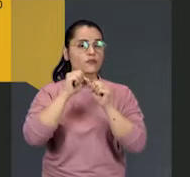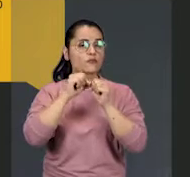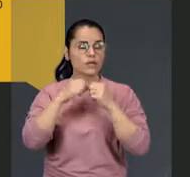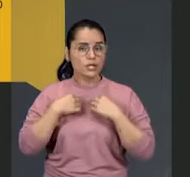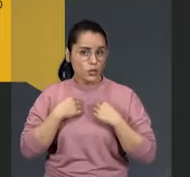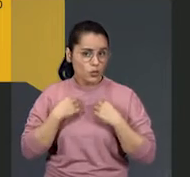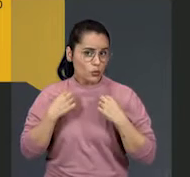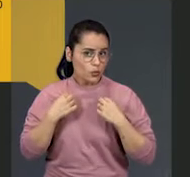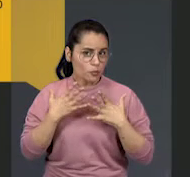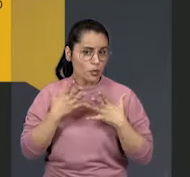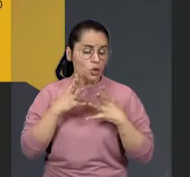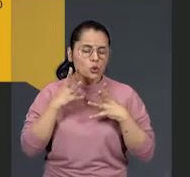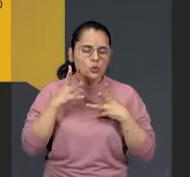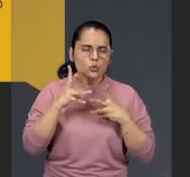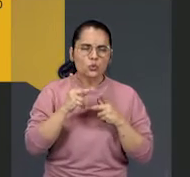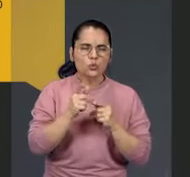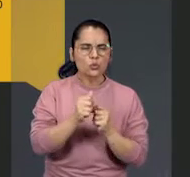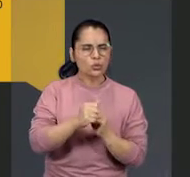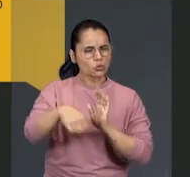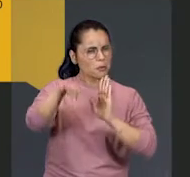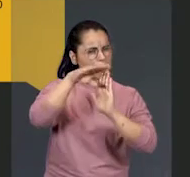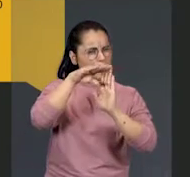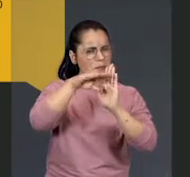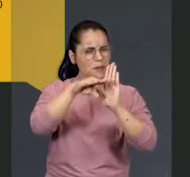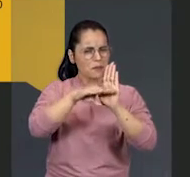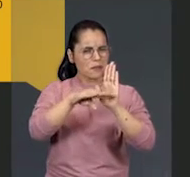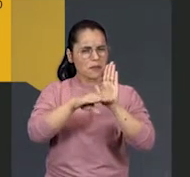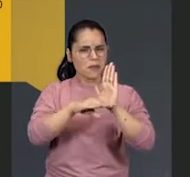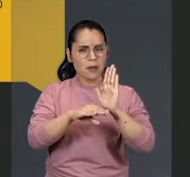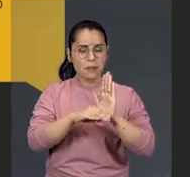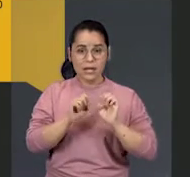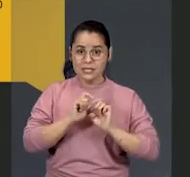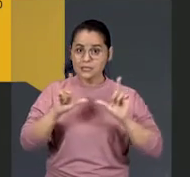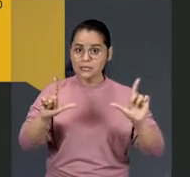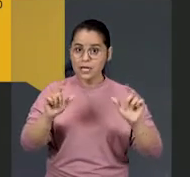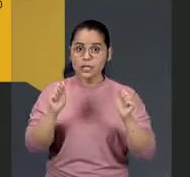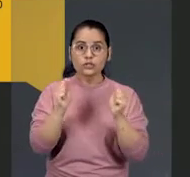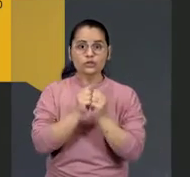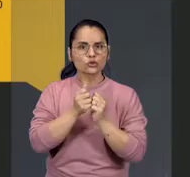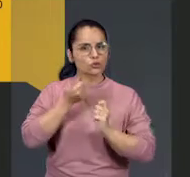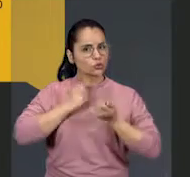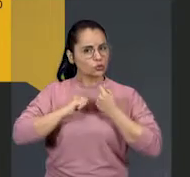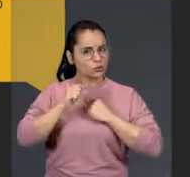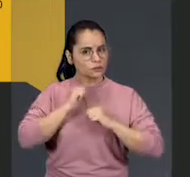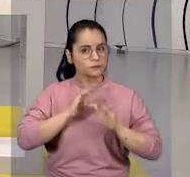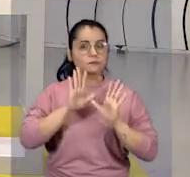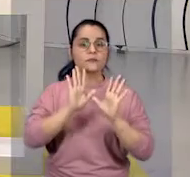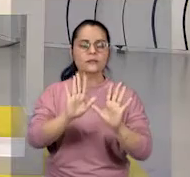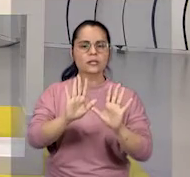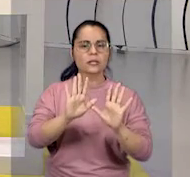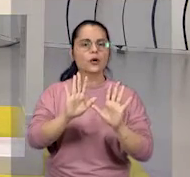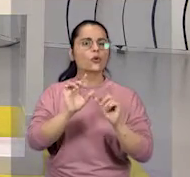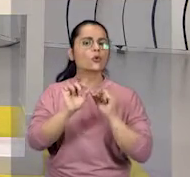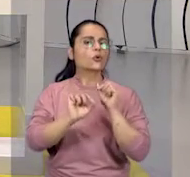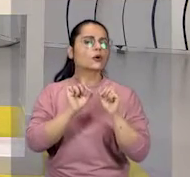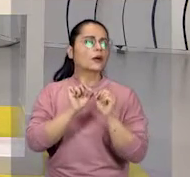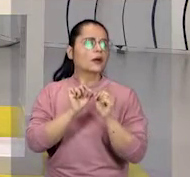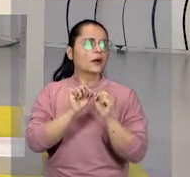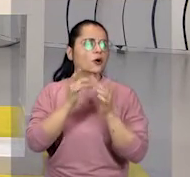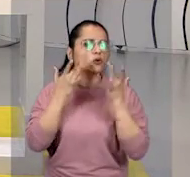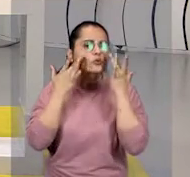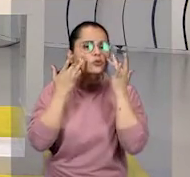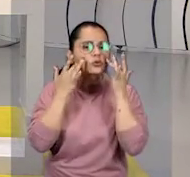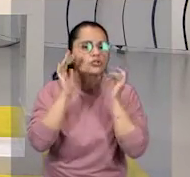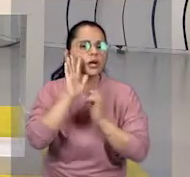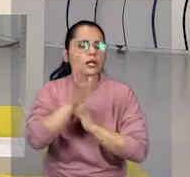enfim. Existem muitos elementos em cena junto com os atores. Então, o teatro ele já é esse